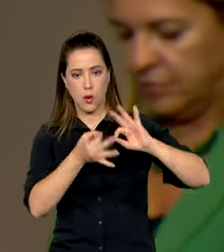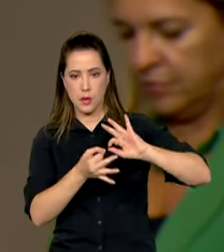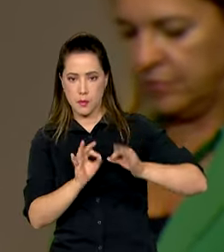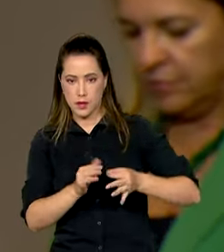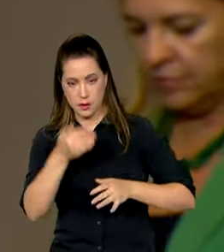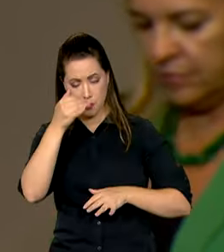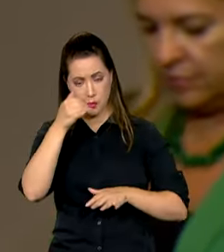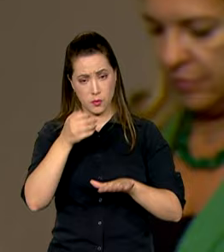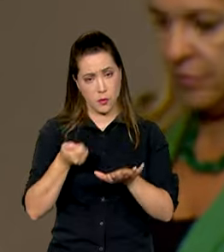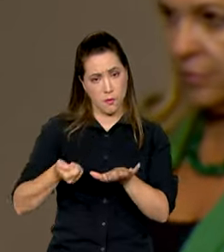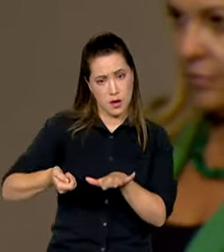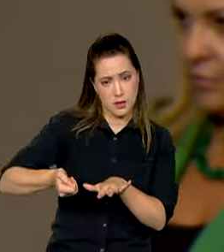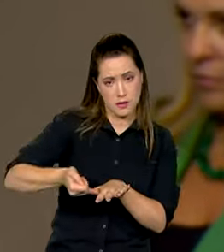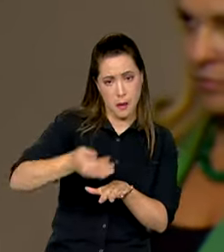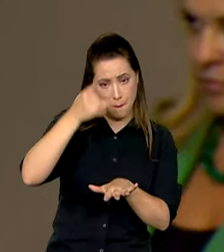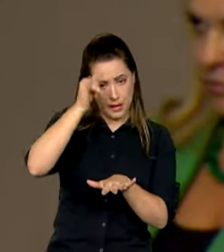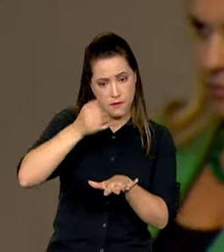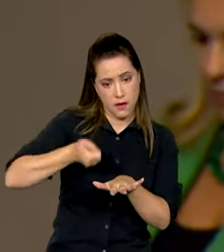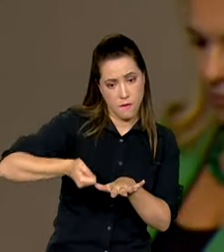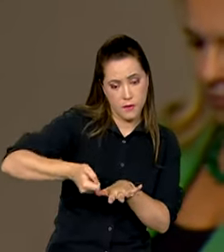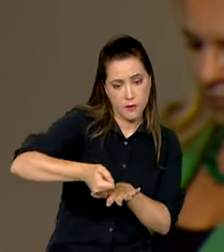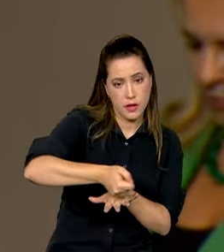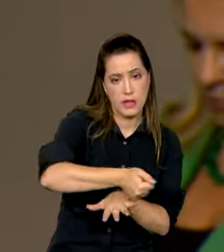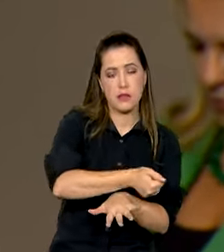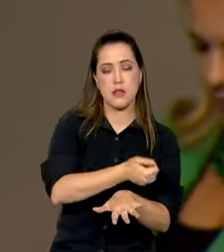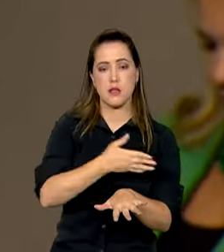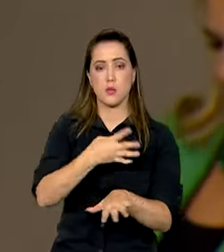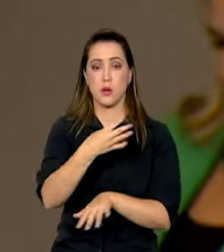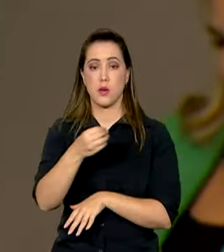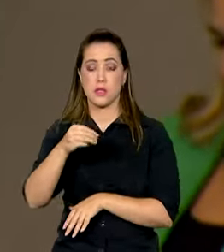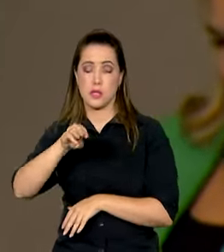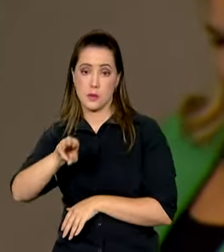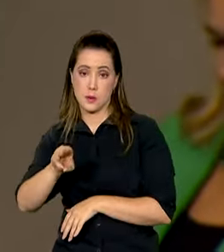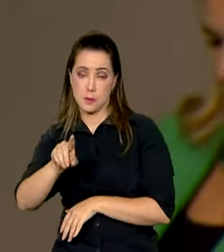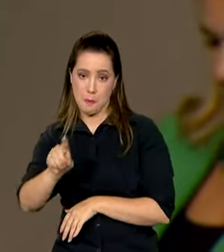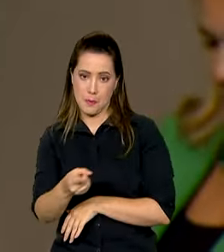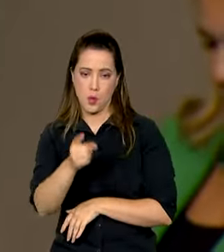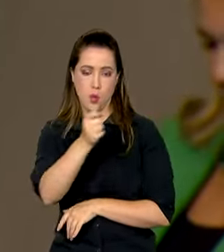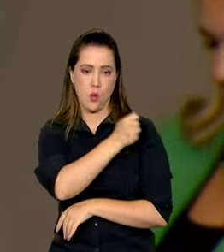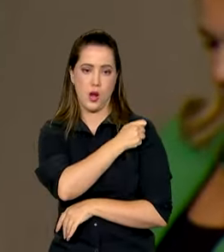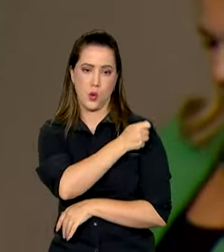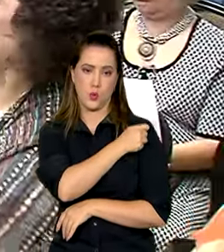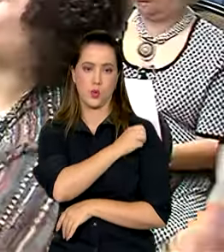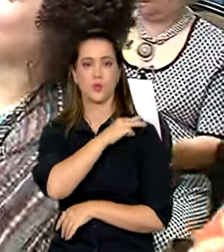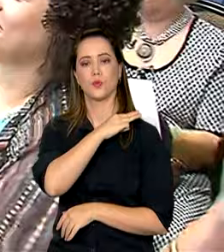desinformação para 400 mil estudantes do ensino médio.